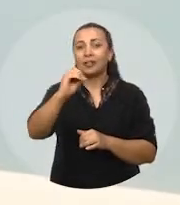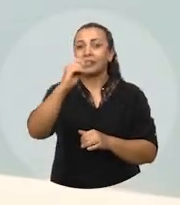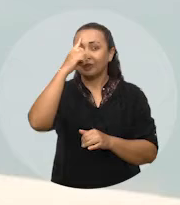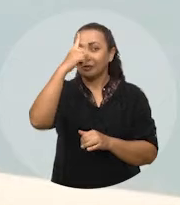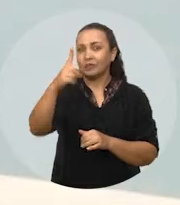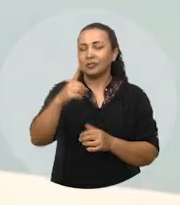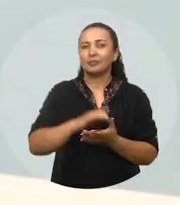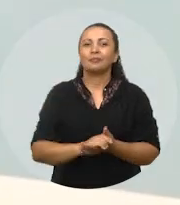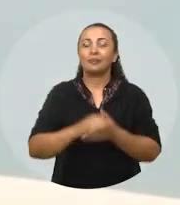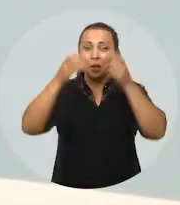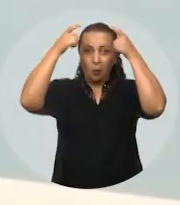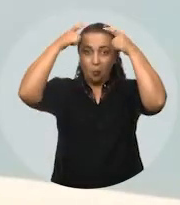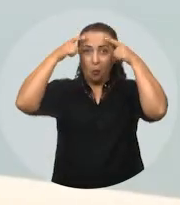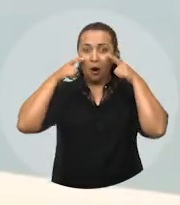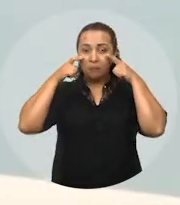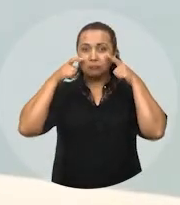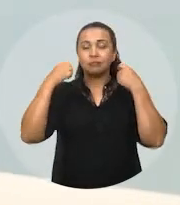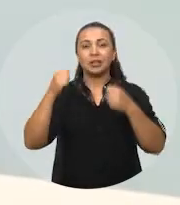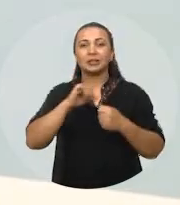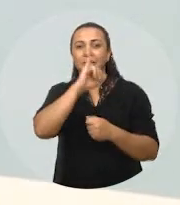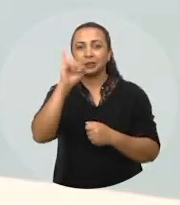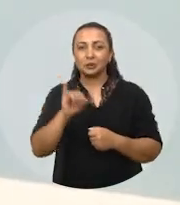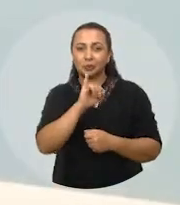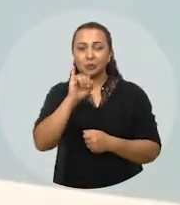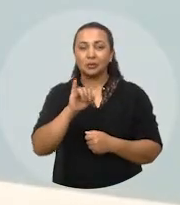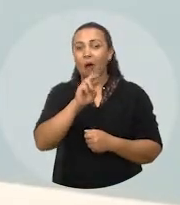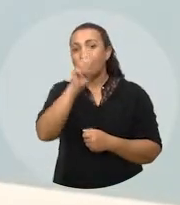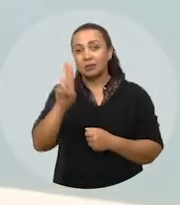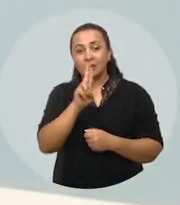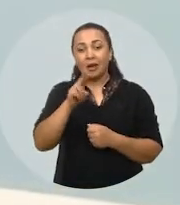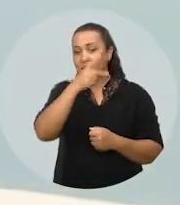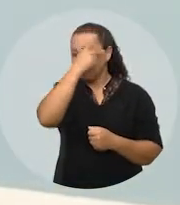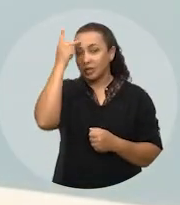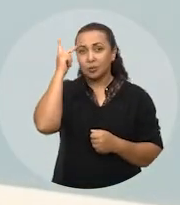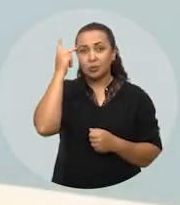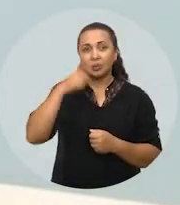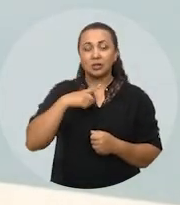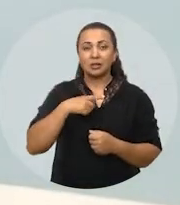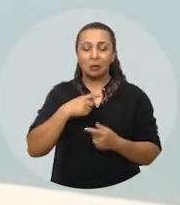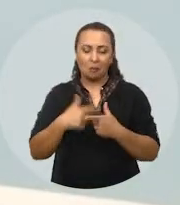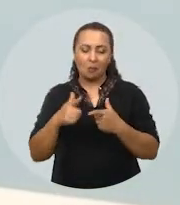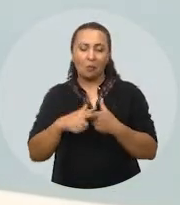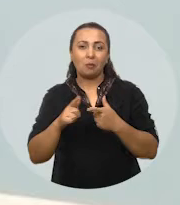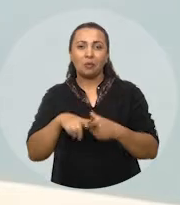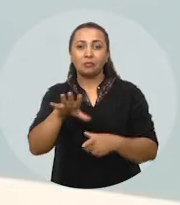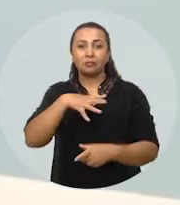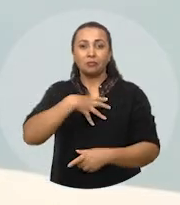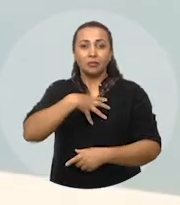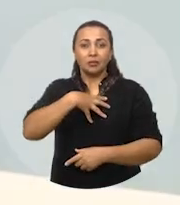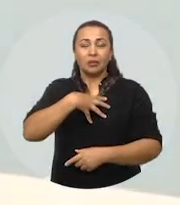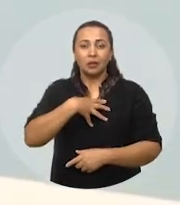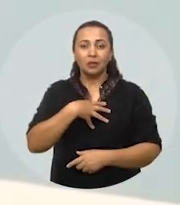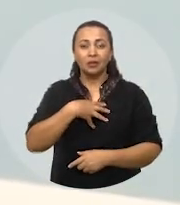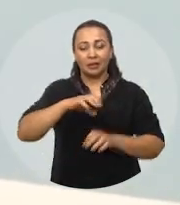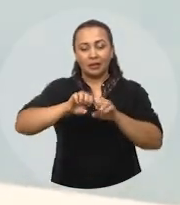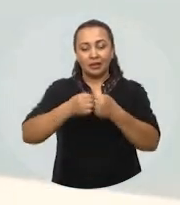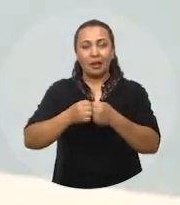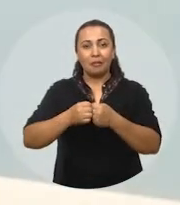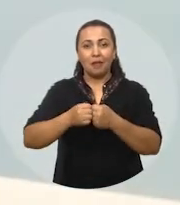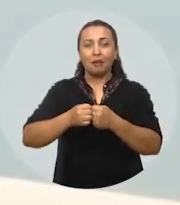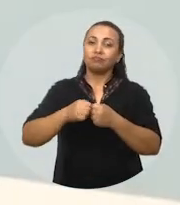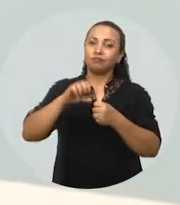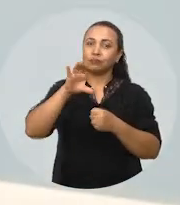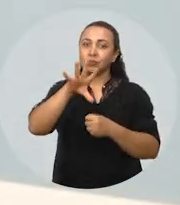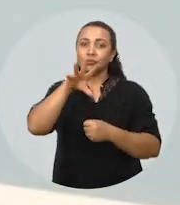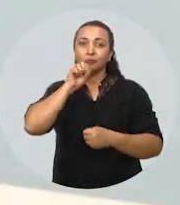em pacientes que têm insuficiência respiratória hipoxêmica, ou seja, com queda do oxigênio no sangue, e